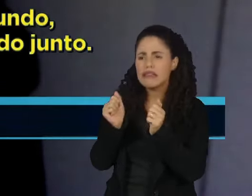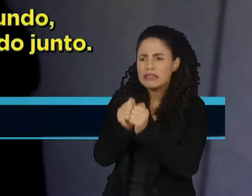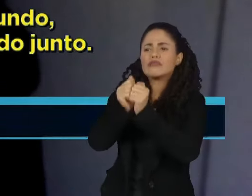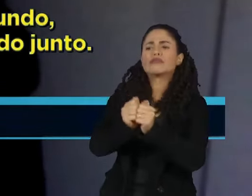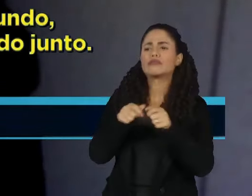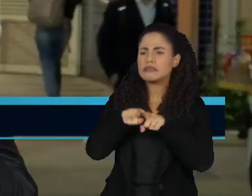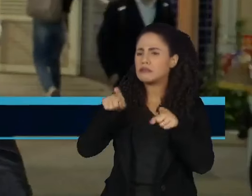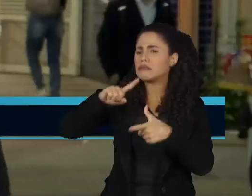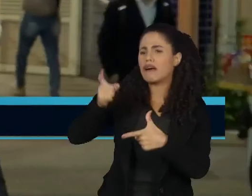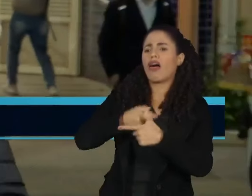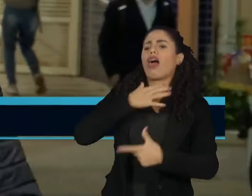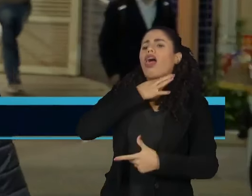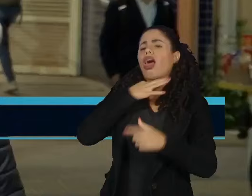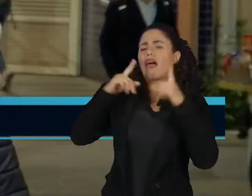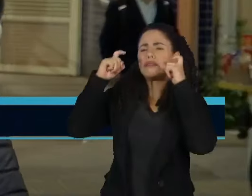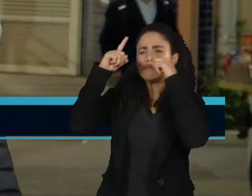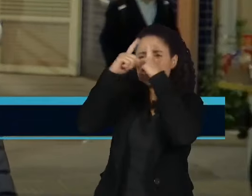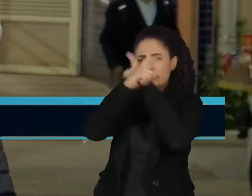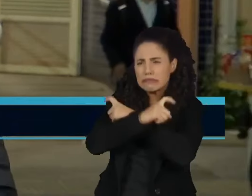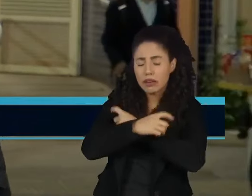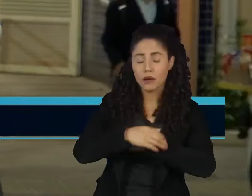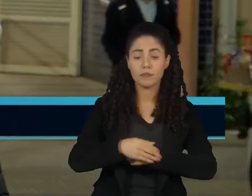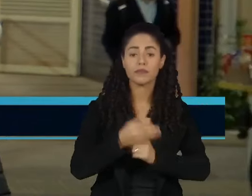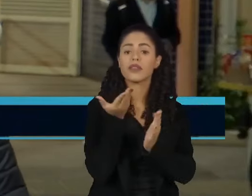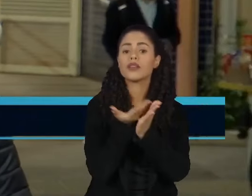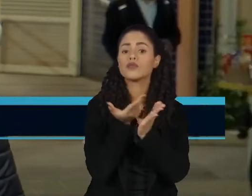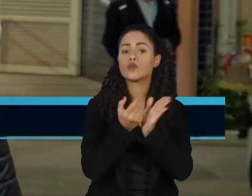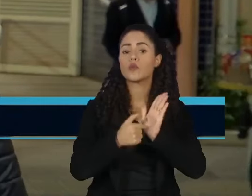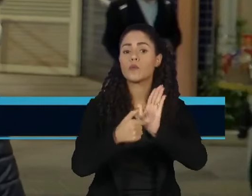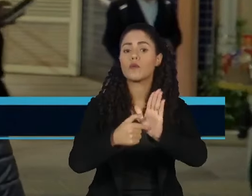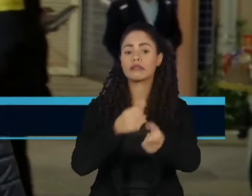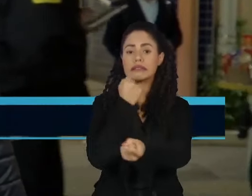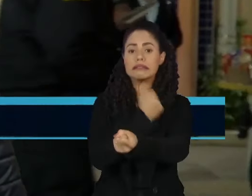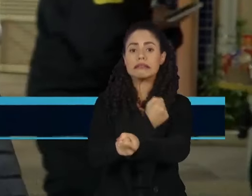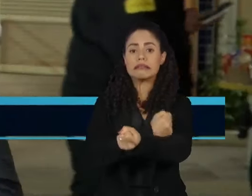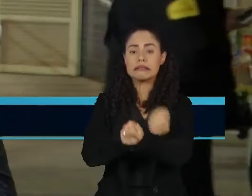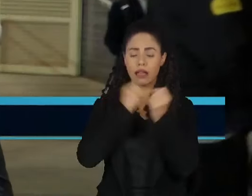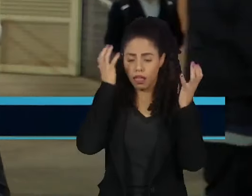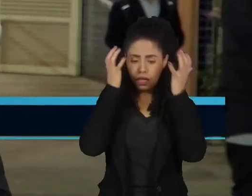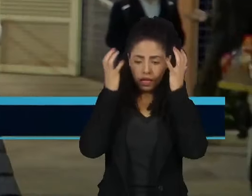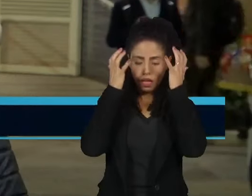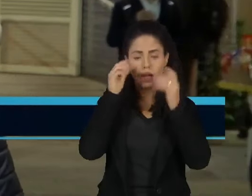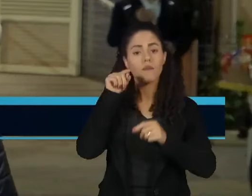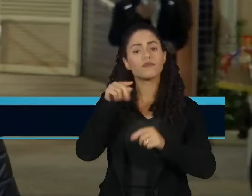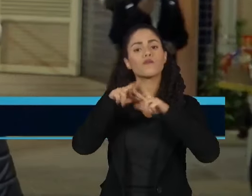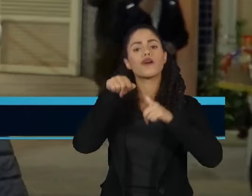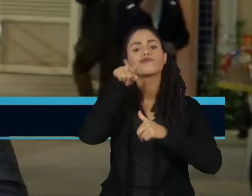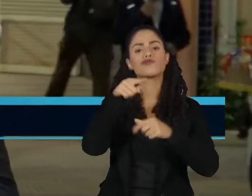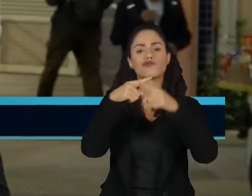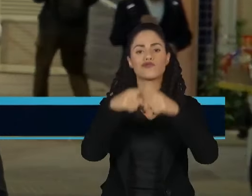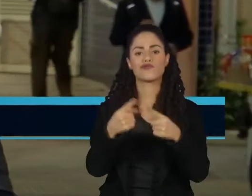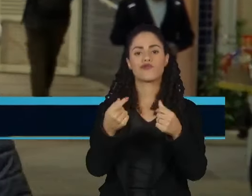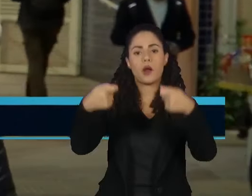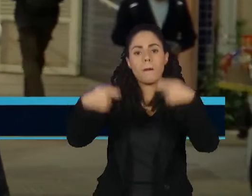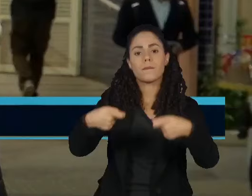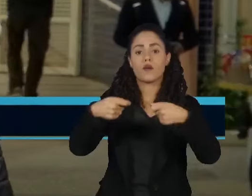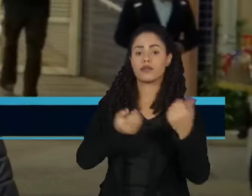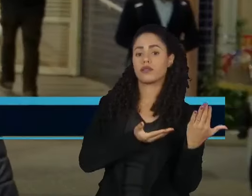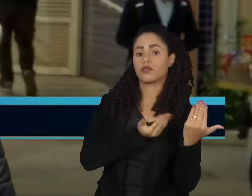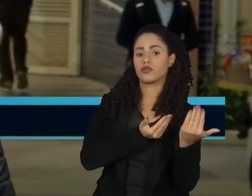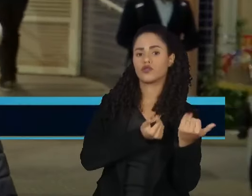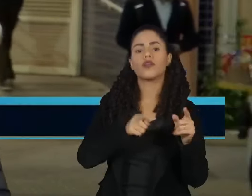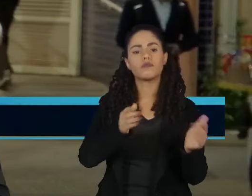tudo junto. Estudos já comprovaram o impacto da dependência psicológica das bets. Um dos mais recentes mostra que jovens de famílias